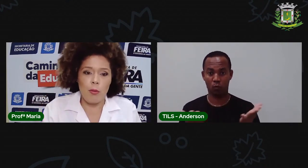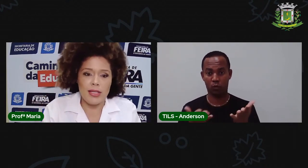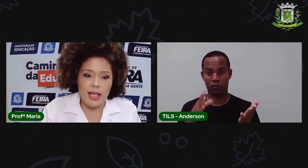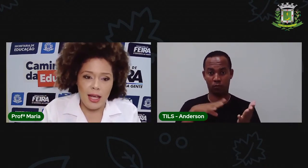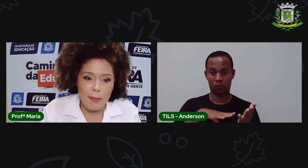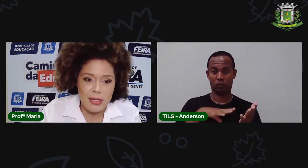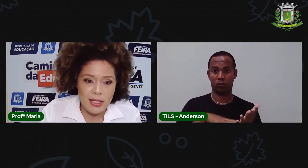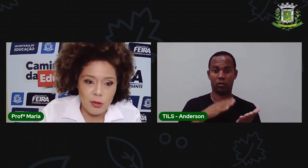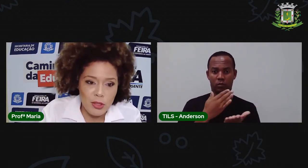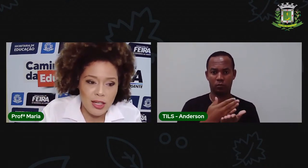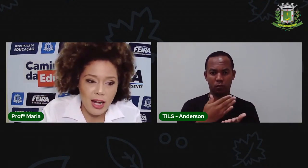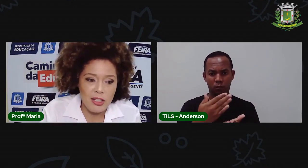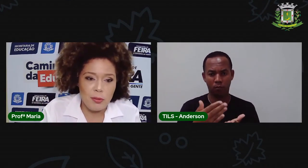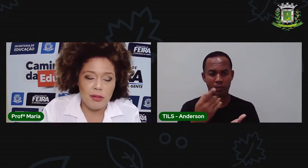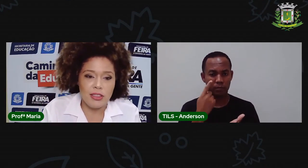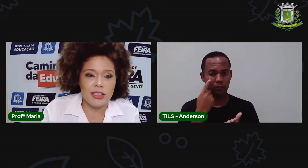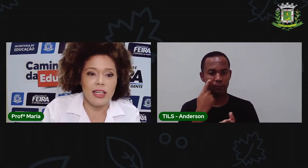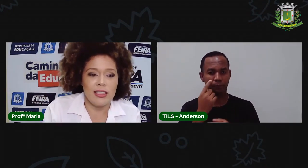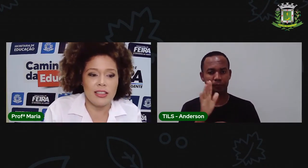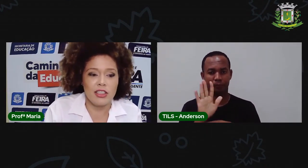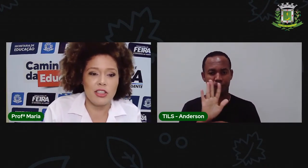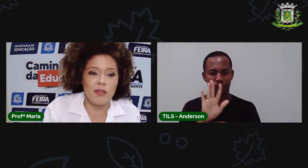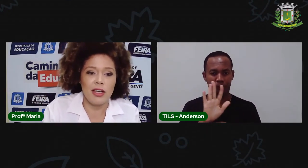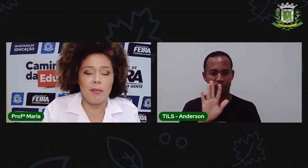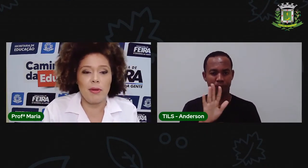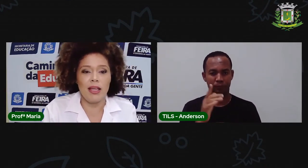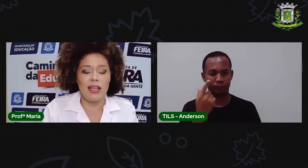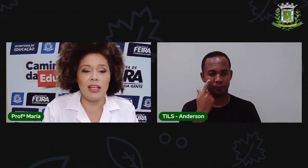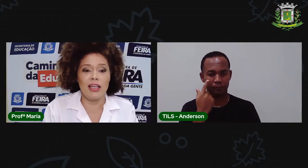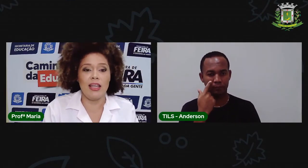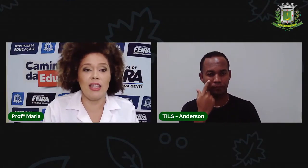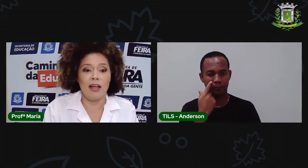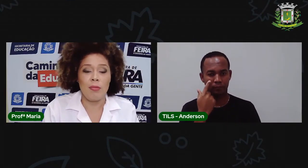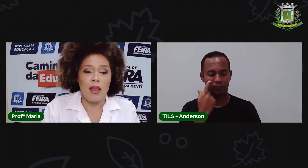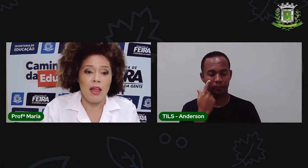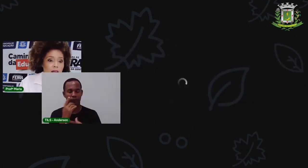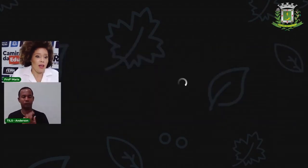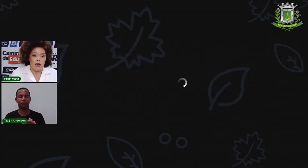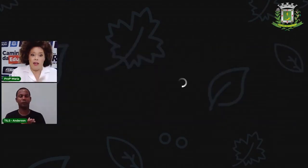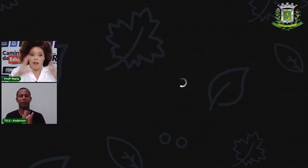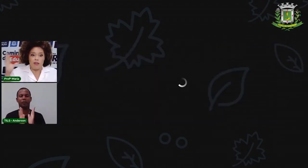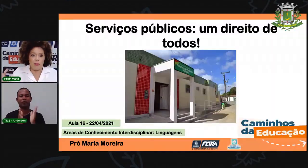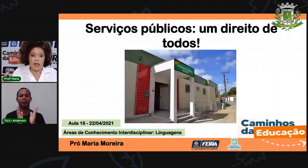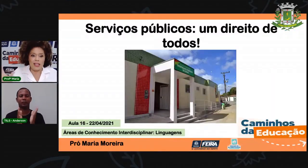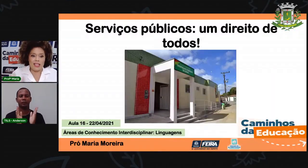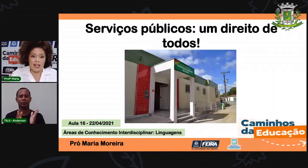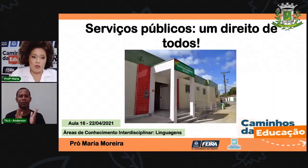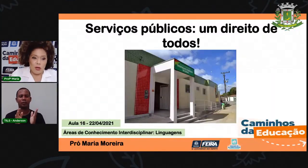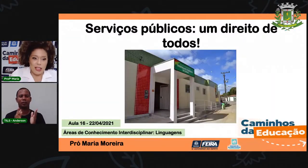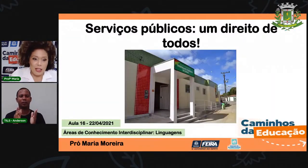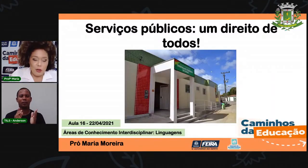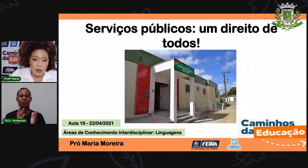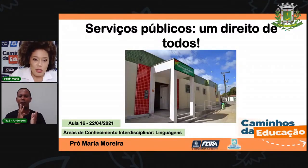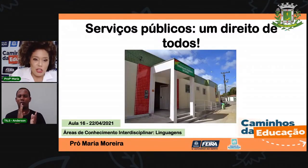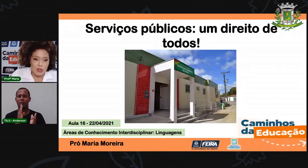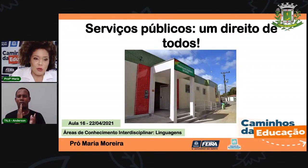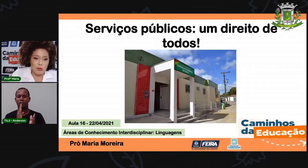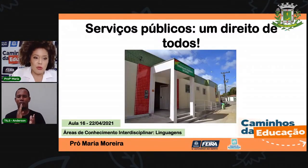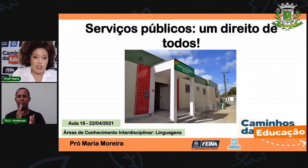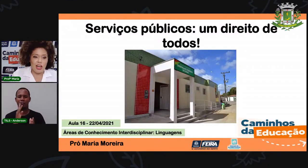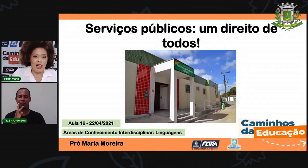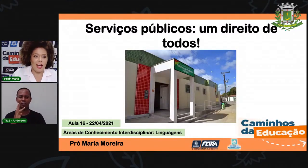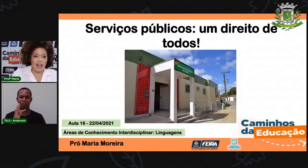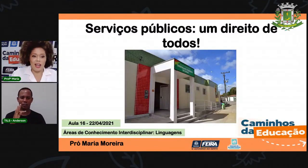vamos começar aí apresentando o slide pra vocês, que já estão aí bem familiarizados com a tecnologia,